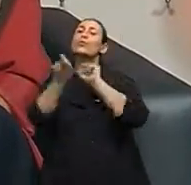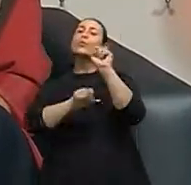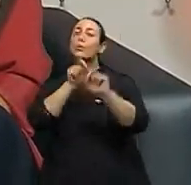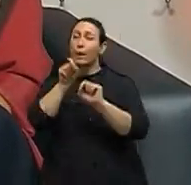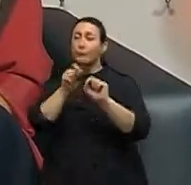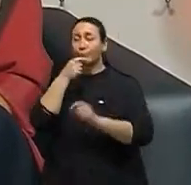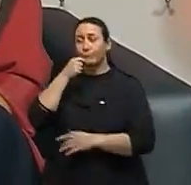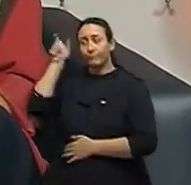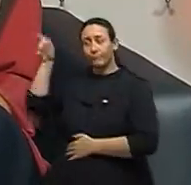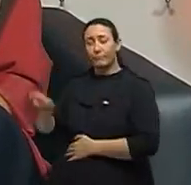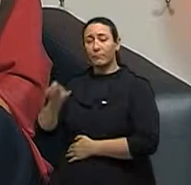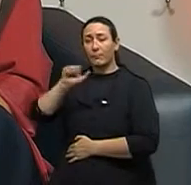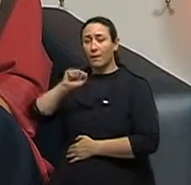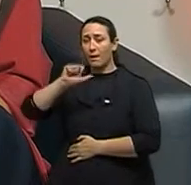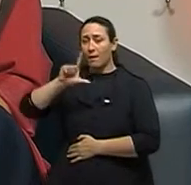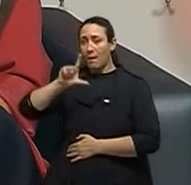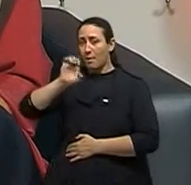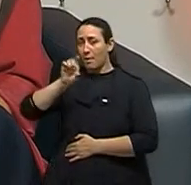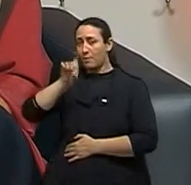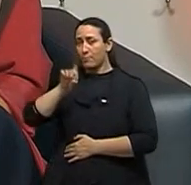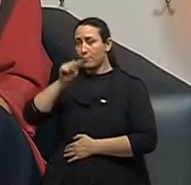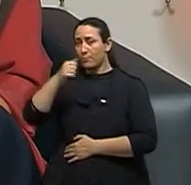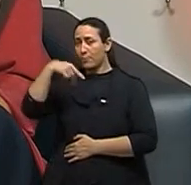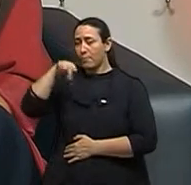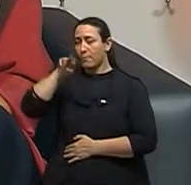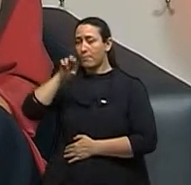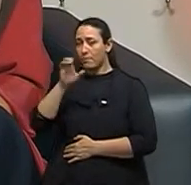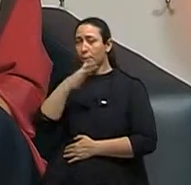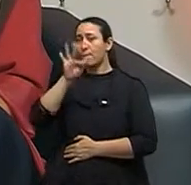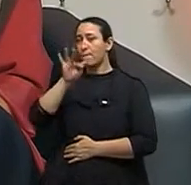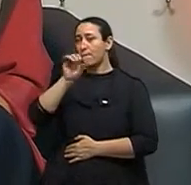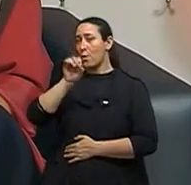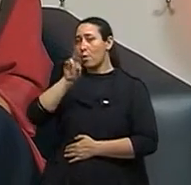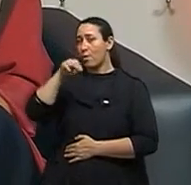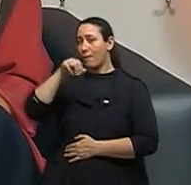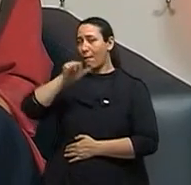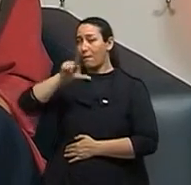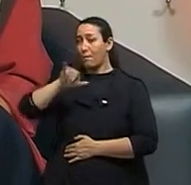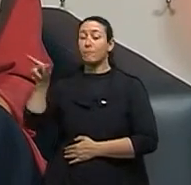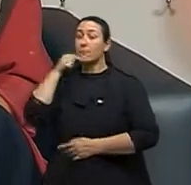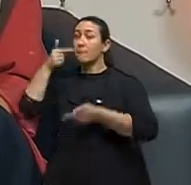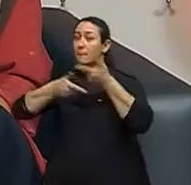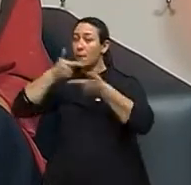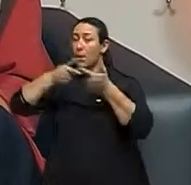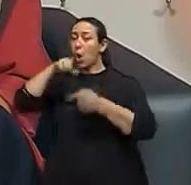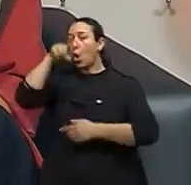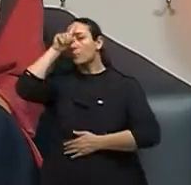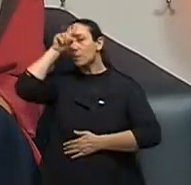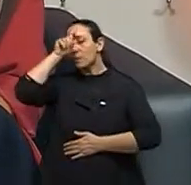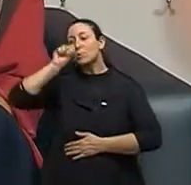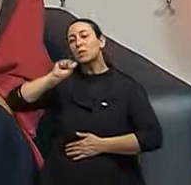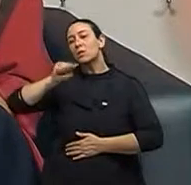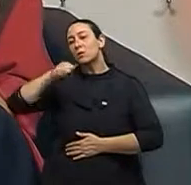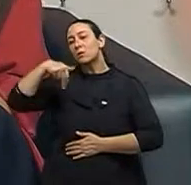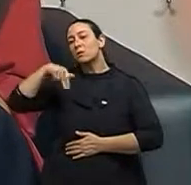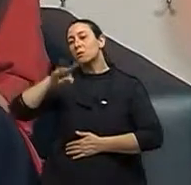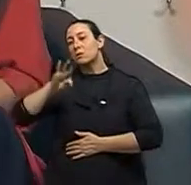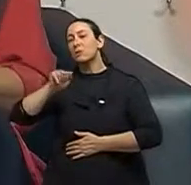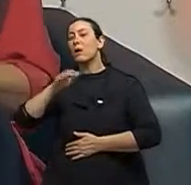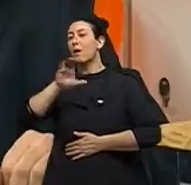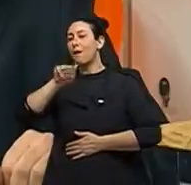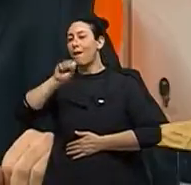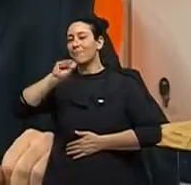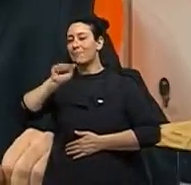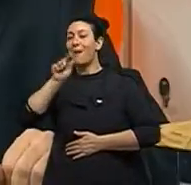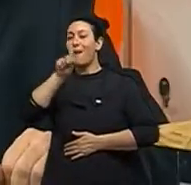urologista Alexandre Fornari do Complexo Hospitalar da Santa Casa de Misericórdia de Porto Alegre a nossa Santa